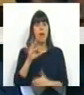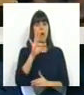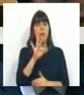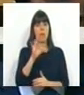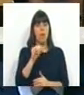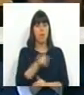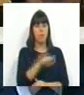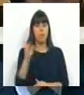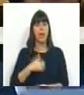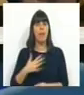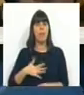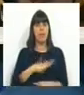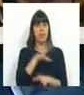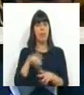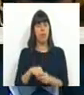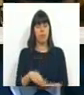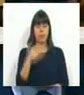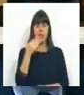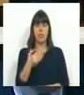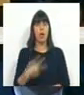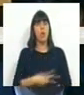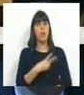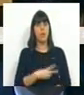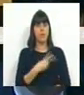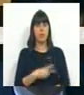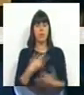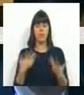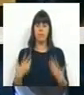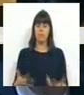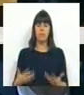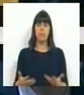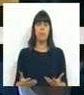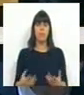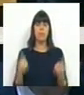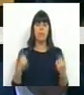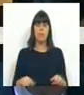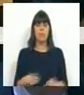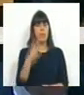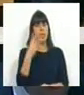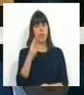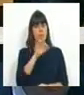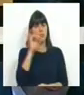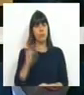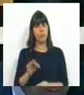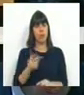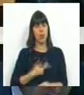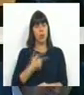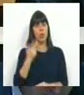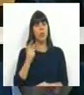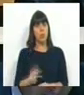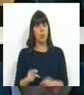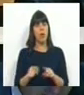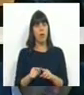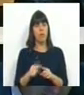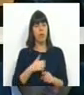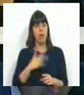40 empresas envolvidas e 7 universidades. Atualmente, apenas 3% dos doutorados